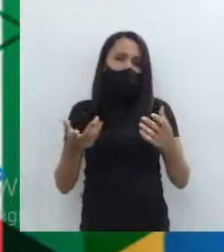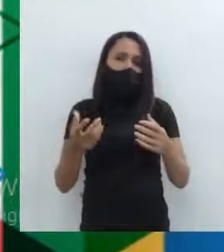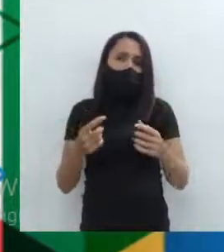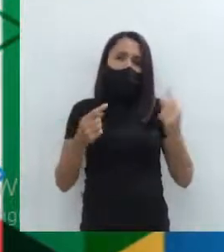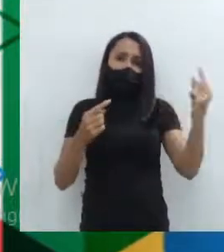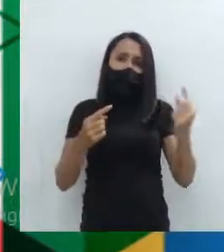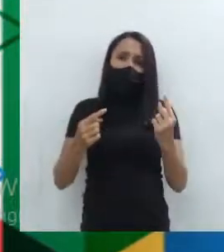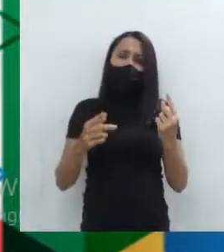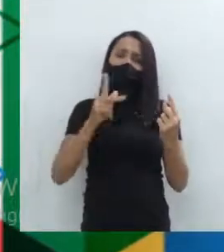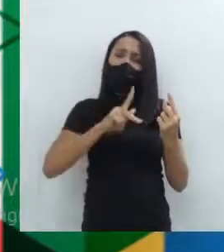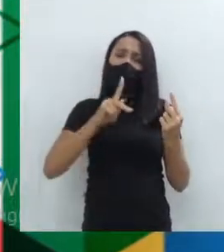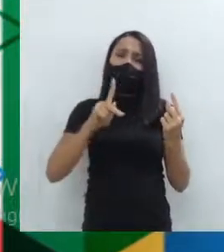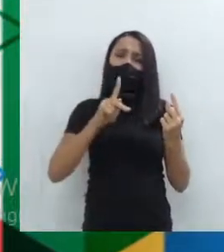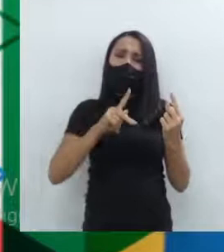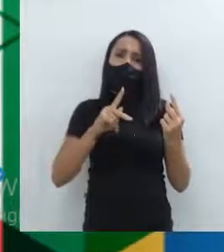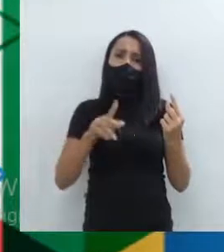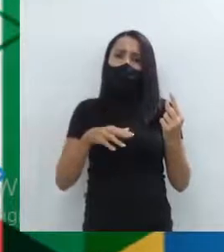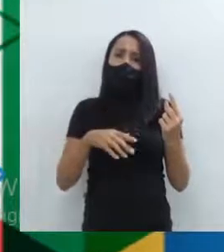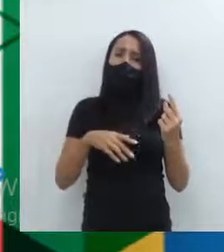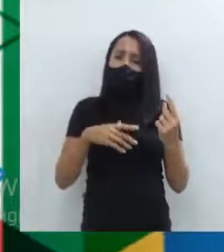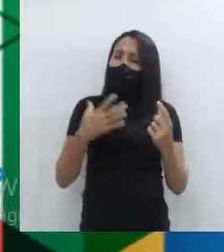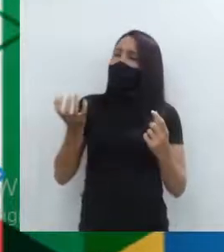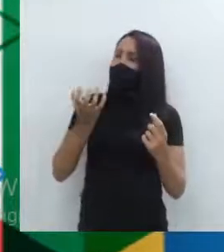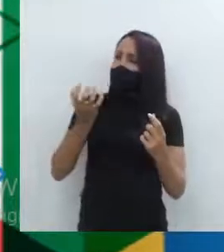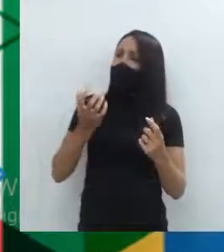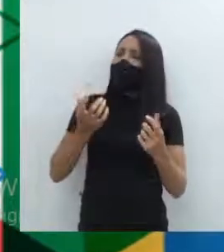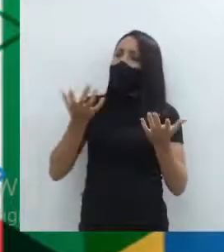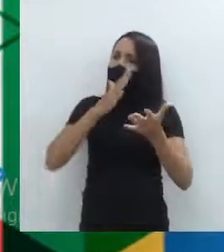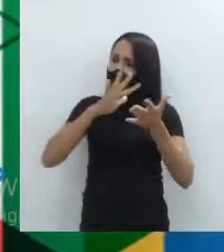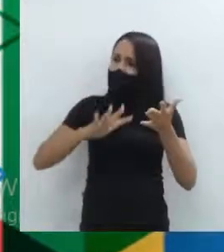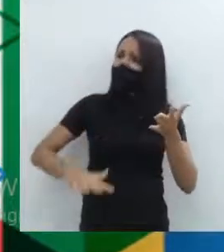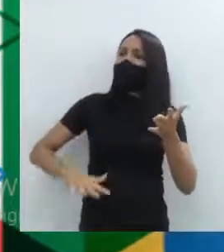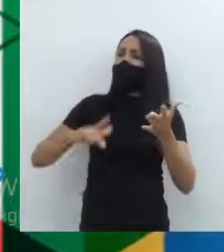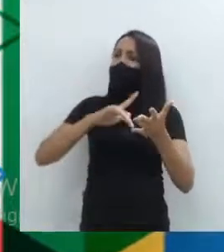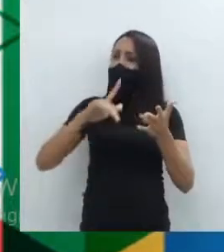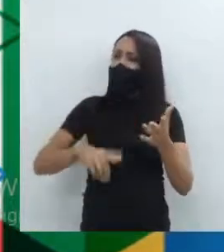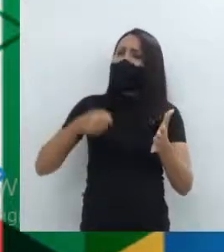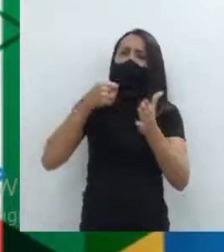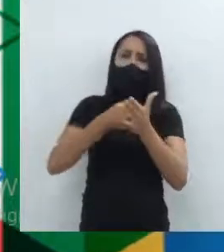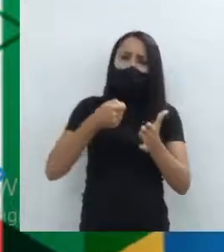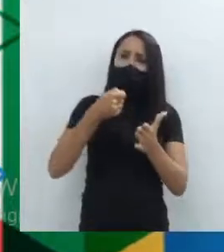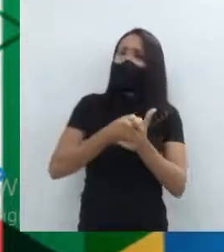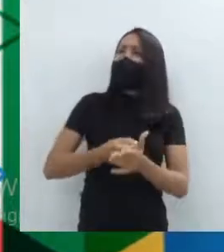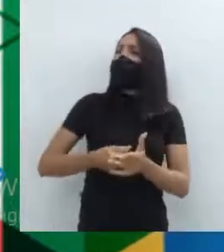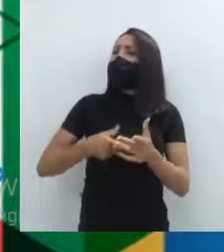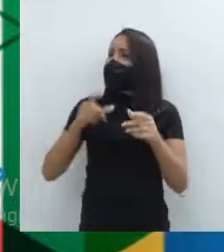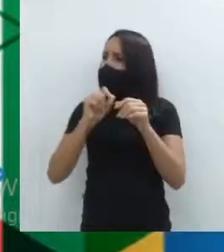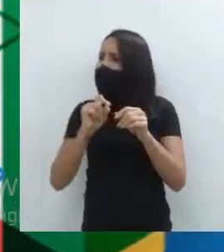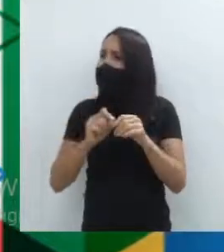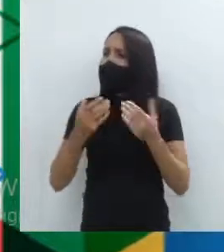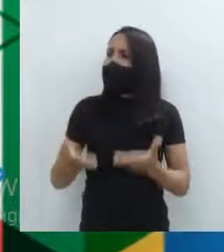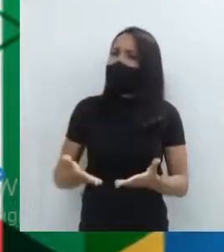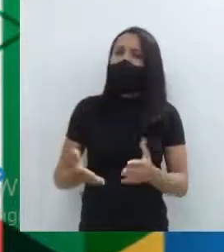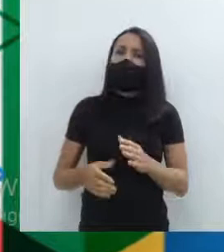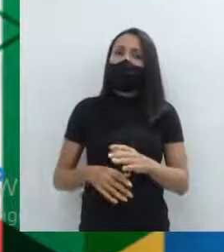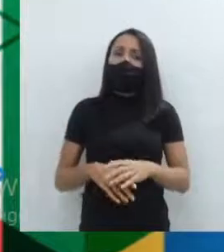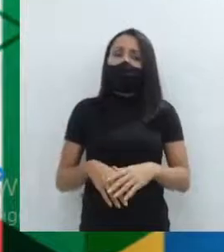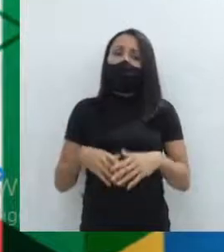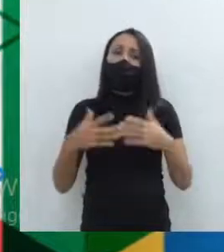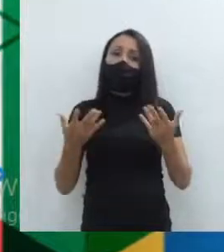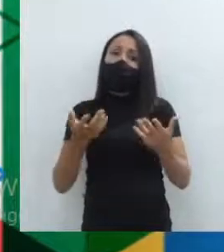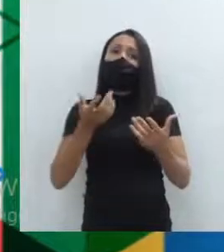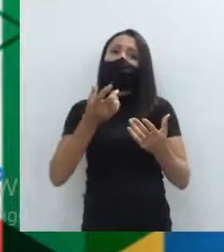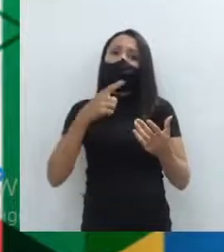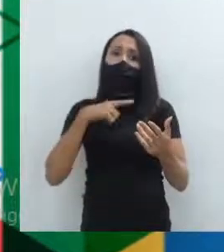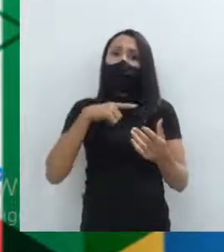de filosofia e diz assim, olha, eu quero uma atividade dessa forma, eu quero que você escreva isso. Você tem algum estudante,